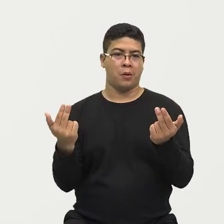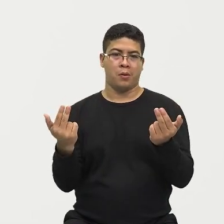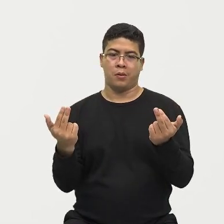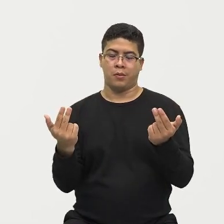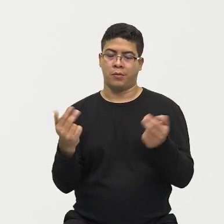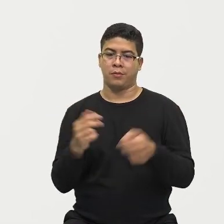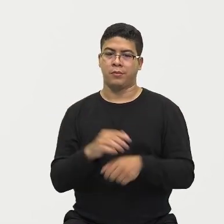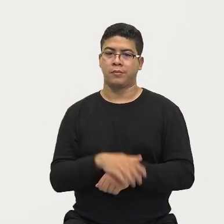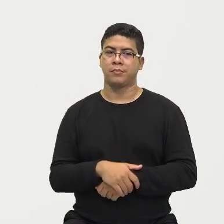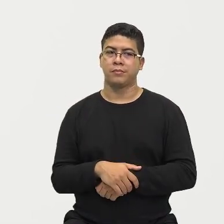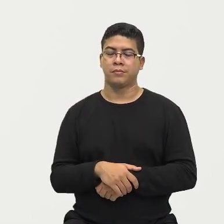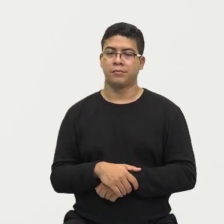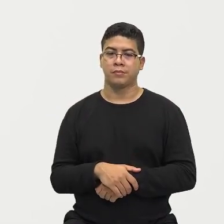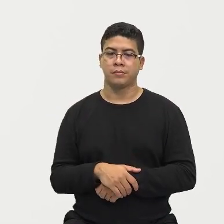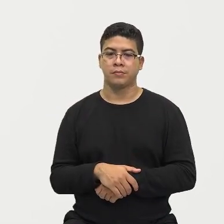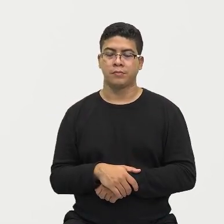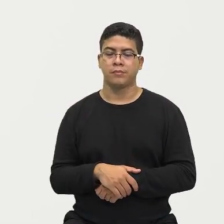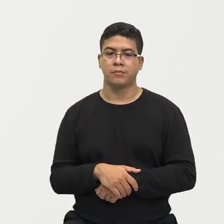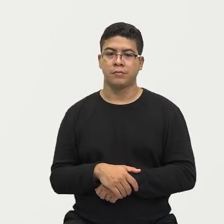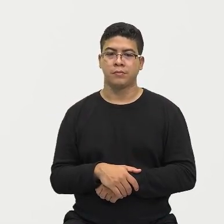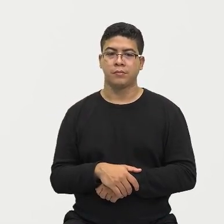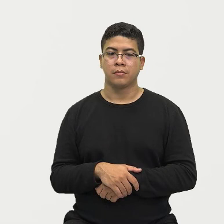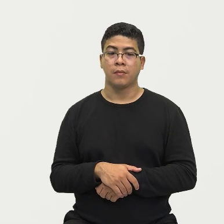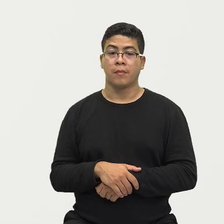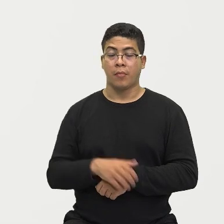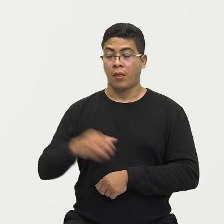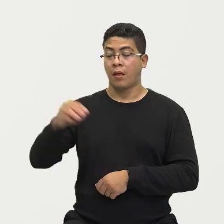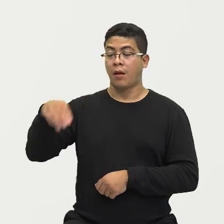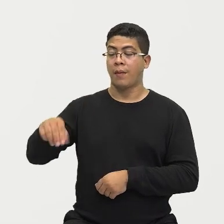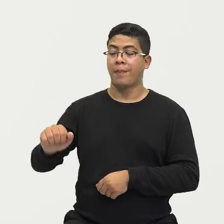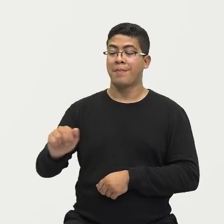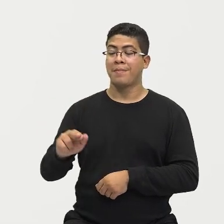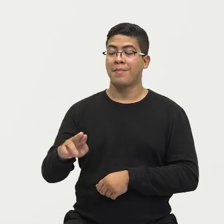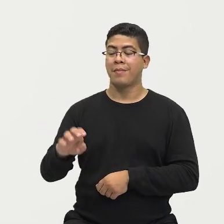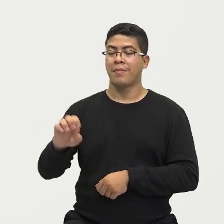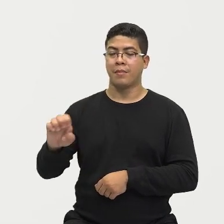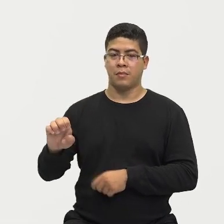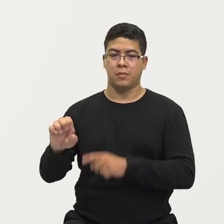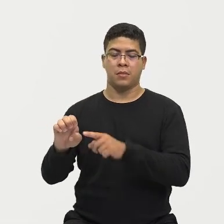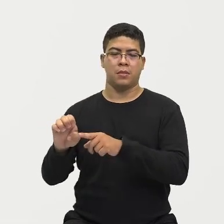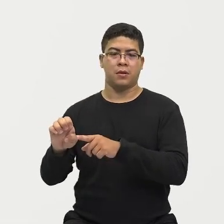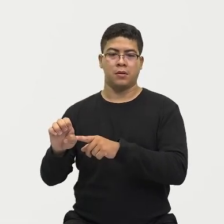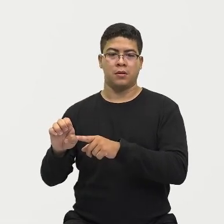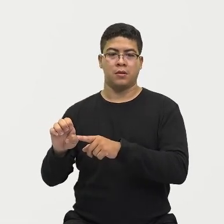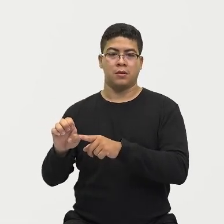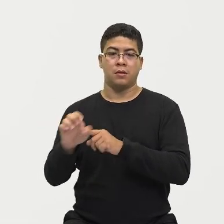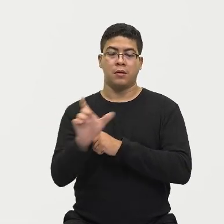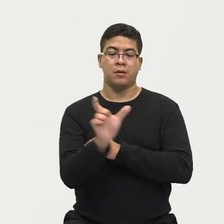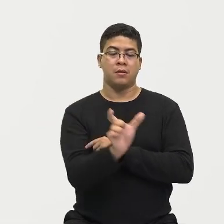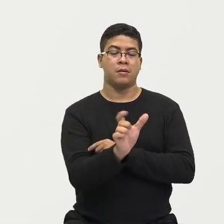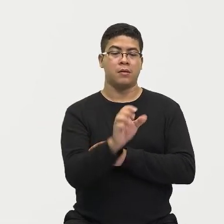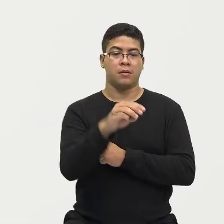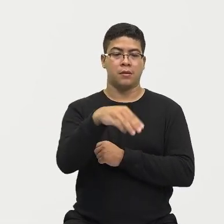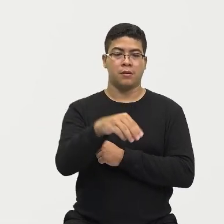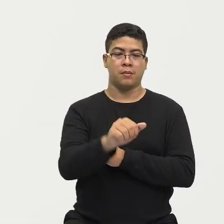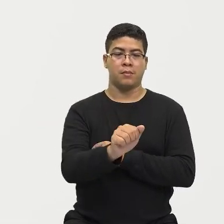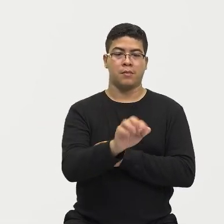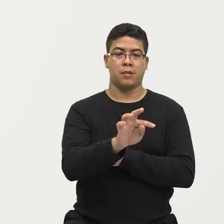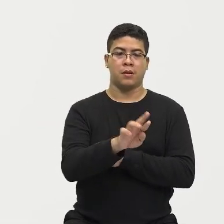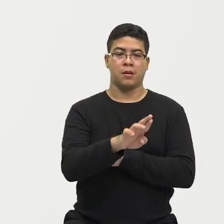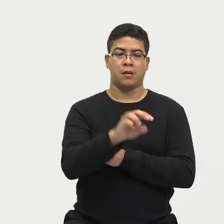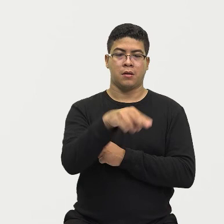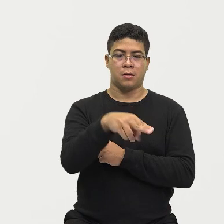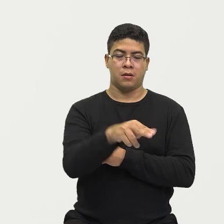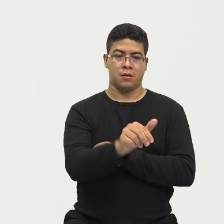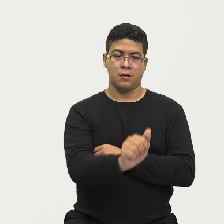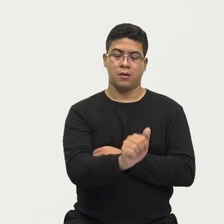suas redações, tá? Ok? Relações de mãe. Aí você vai escrever relações maternas.